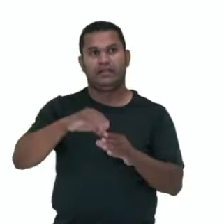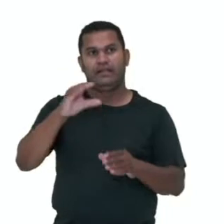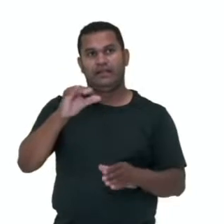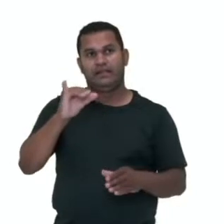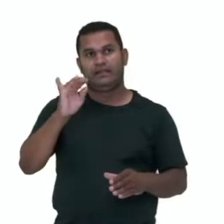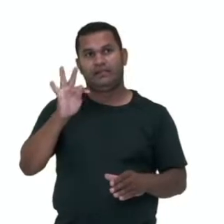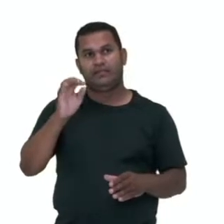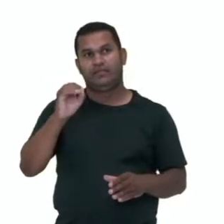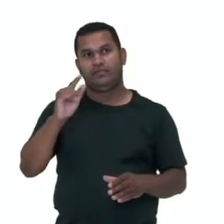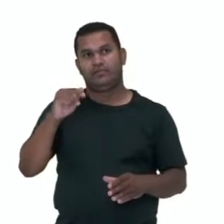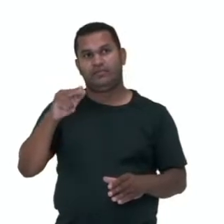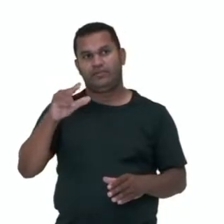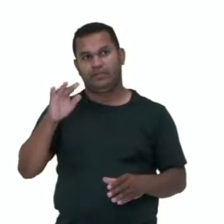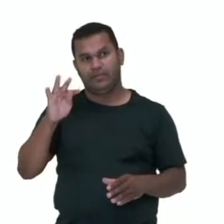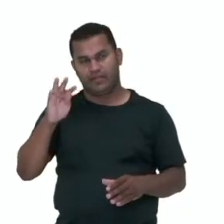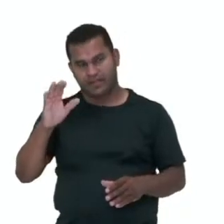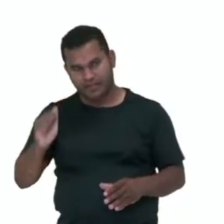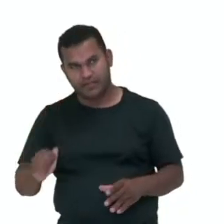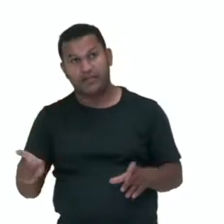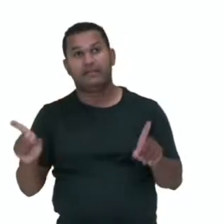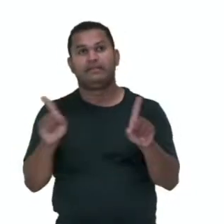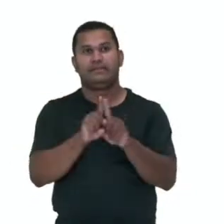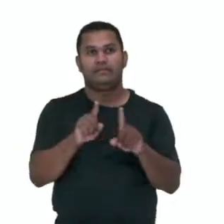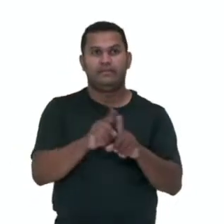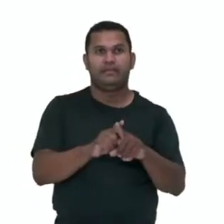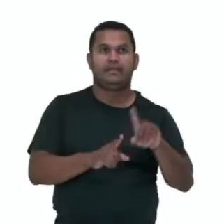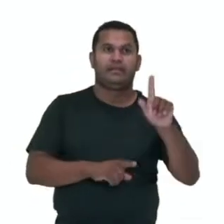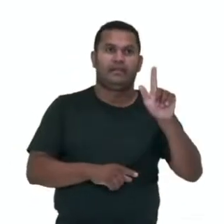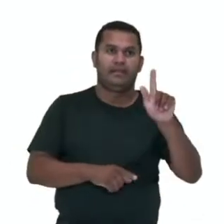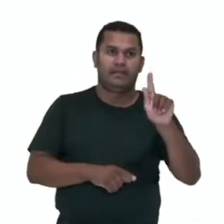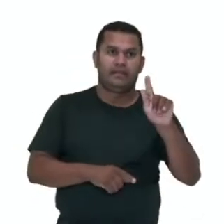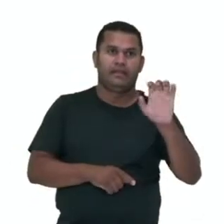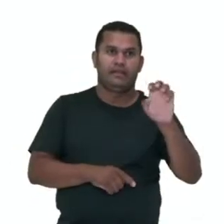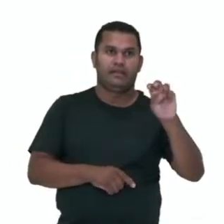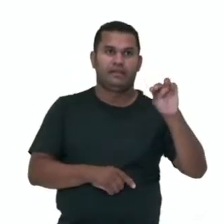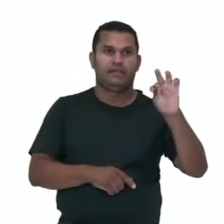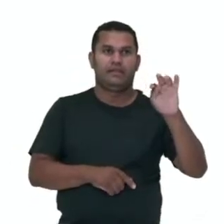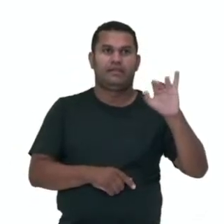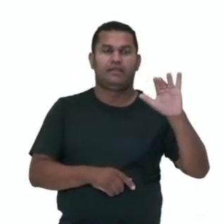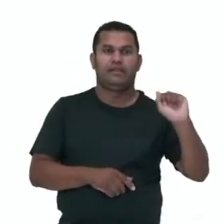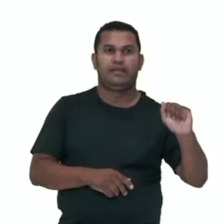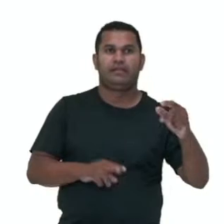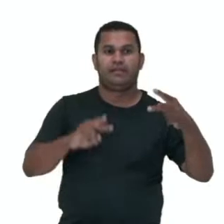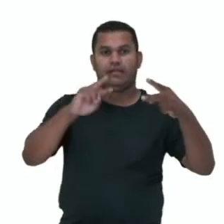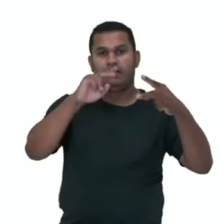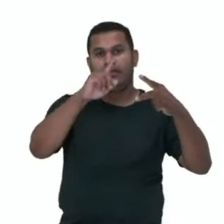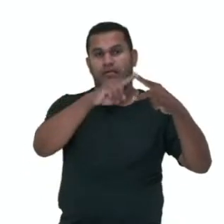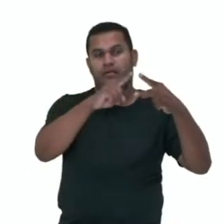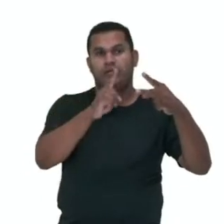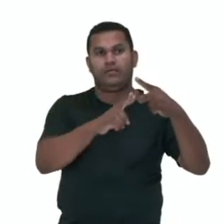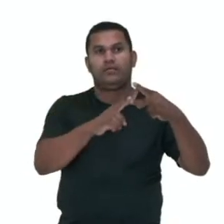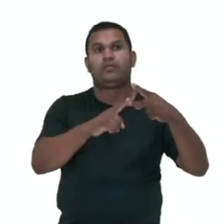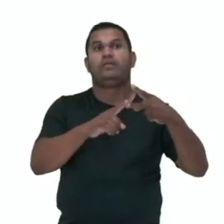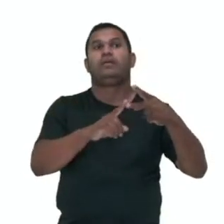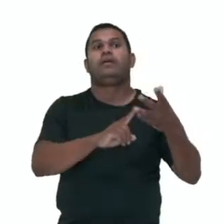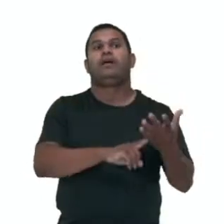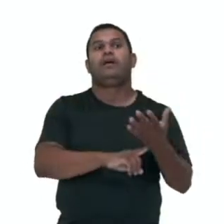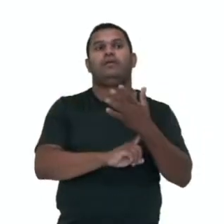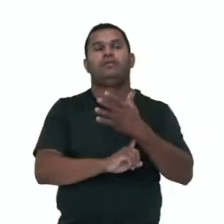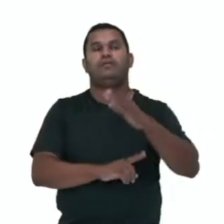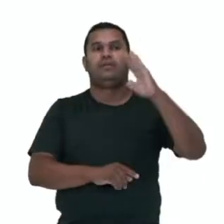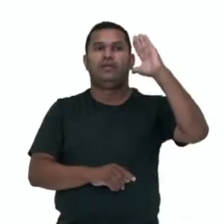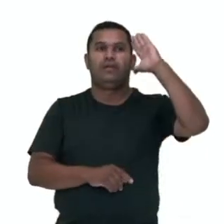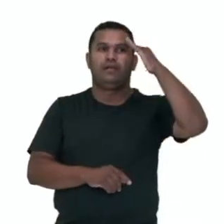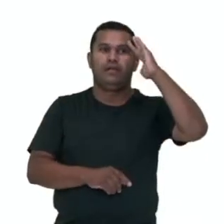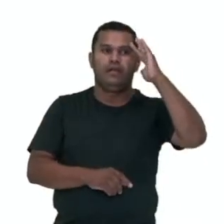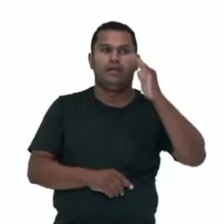primeiramente. Unidade de transmissibilidade genética que responde pela hereditariedade de um caráter, ok? E